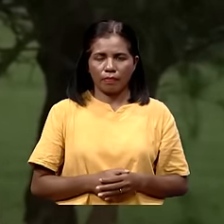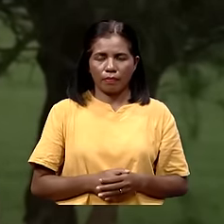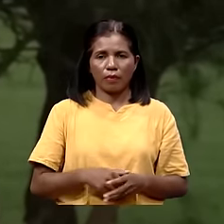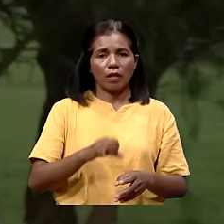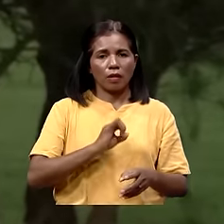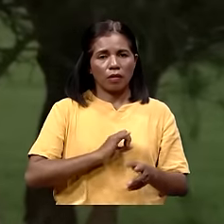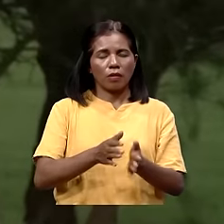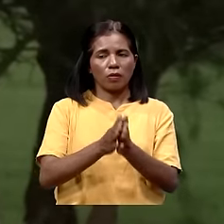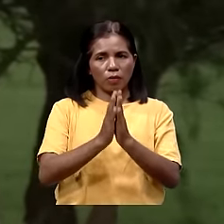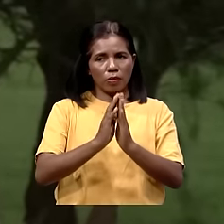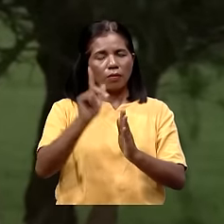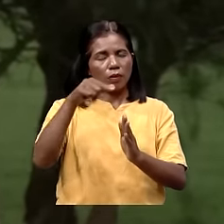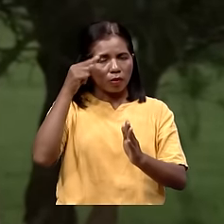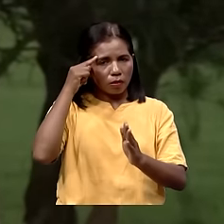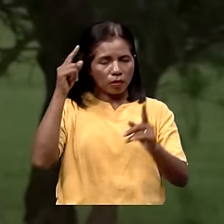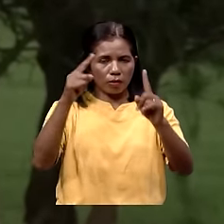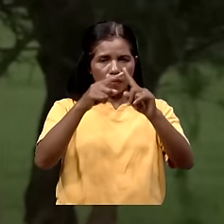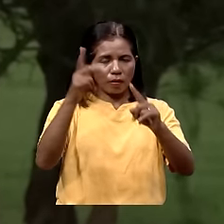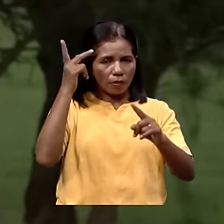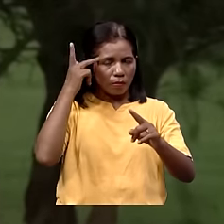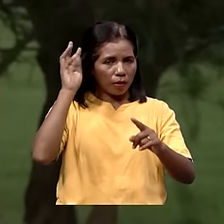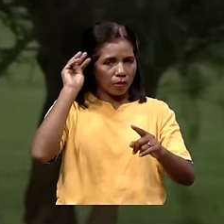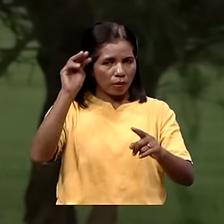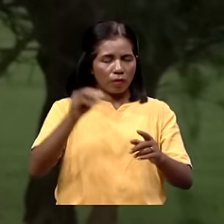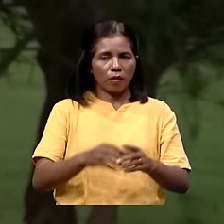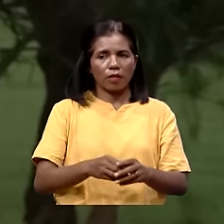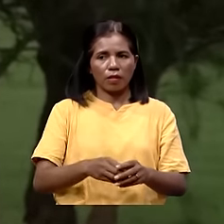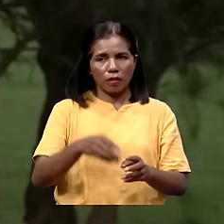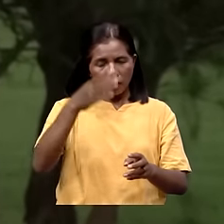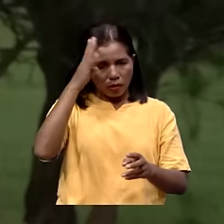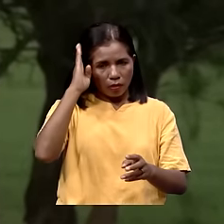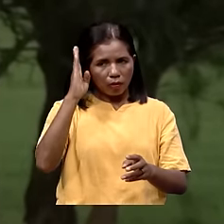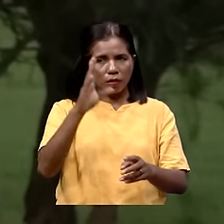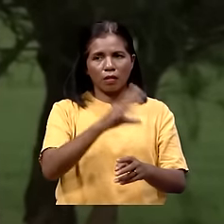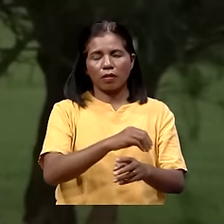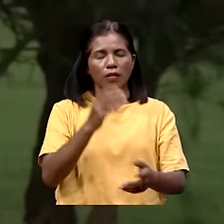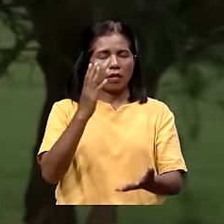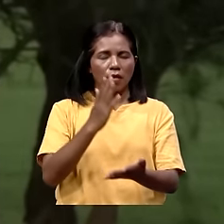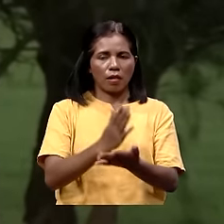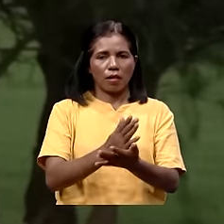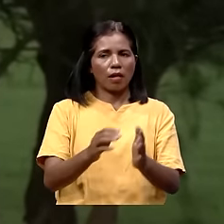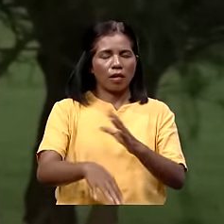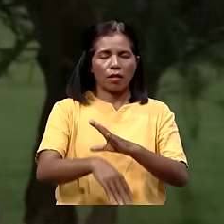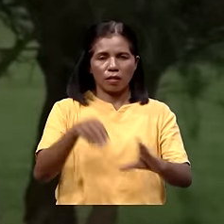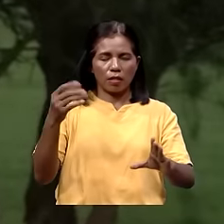haun russo pa governo pa primeiro ministro senhor ne devia demitir a antiona